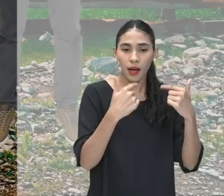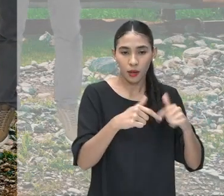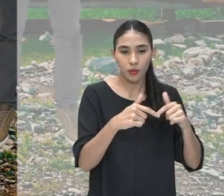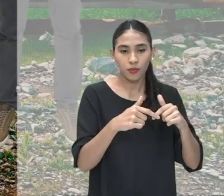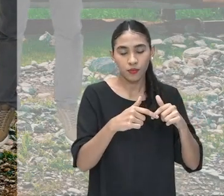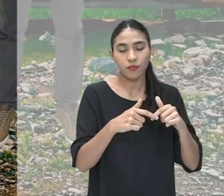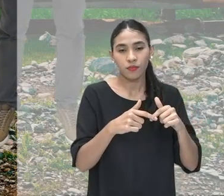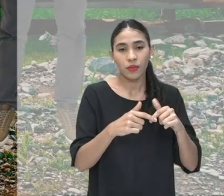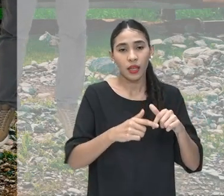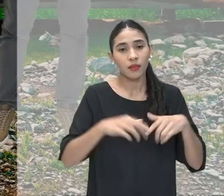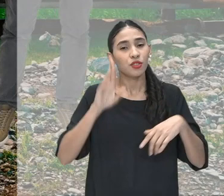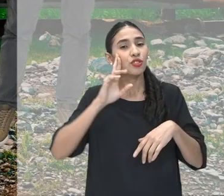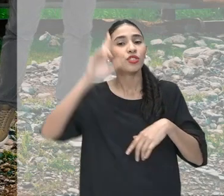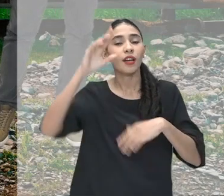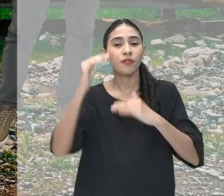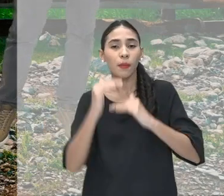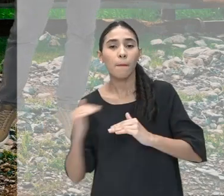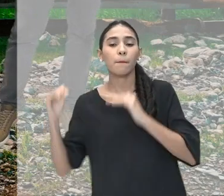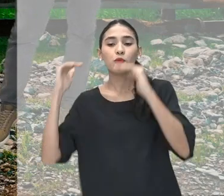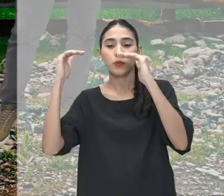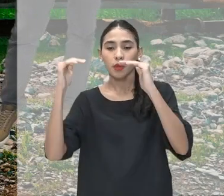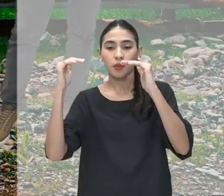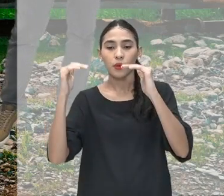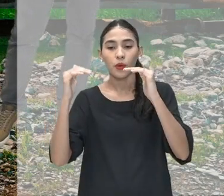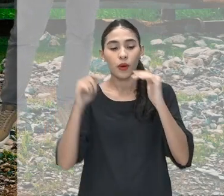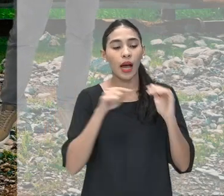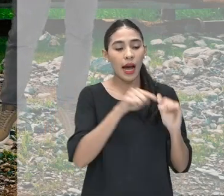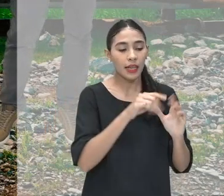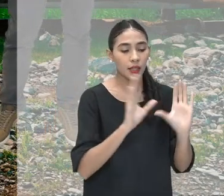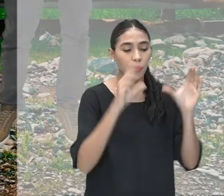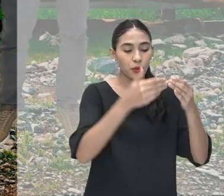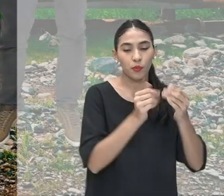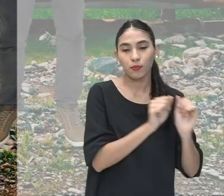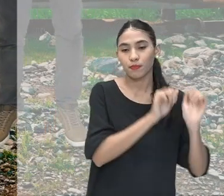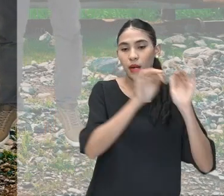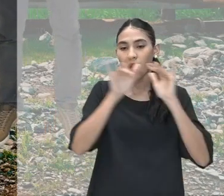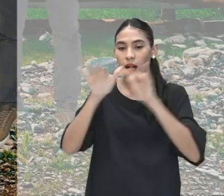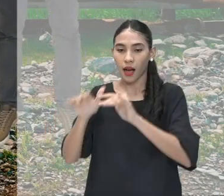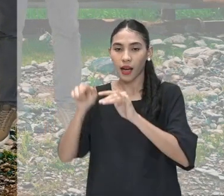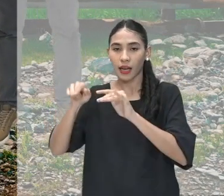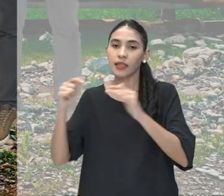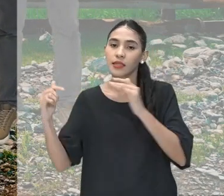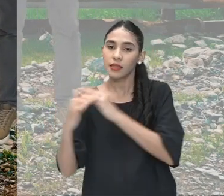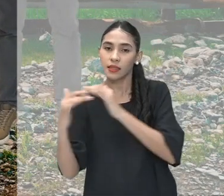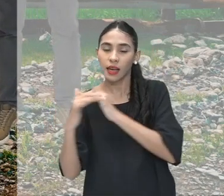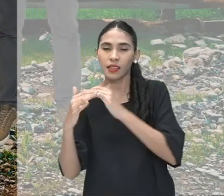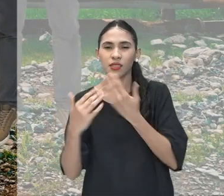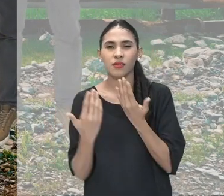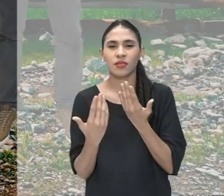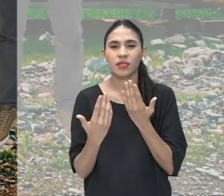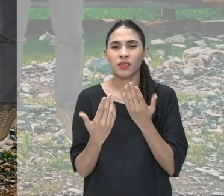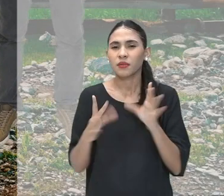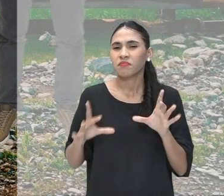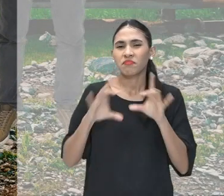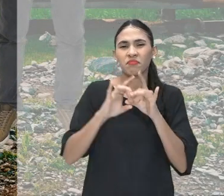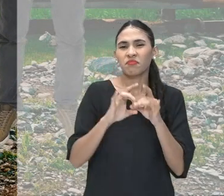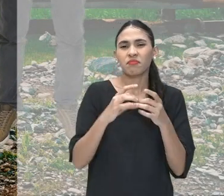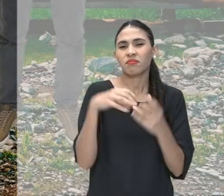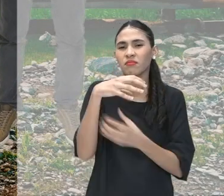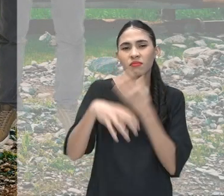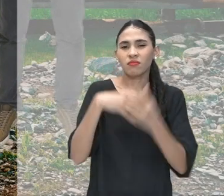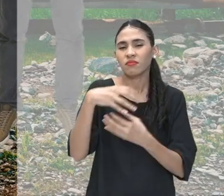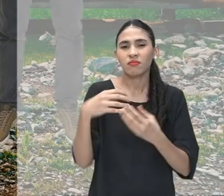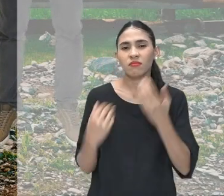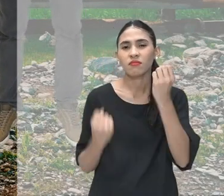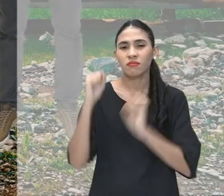grandes fazendeiros e a maioria migrou para a cidade. Mas o que tem a ver isso com a questão da Revolução Industrial, professor?